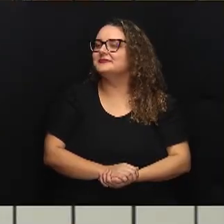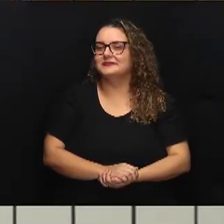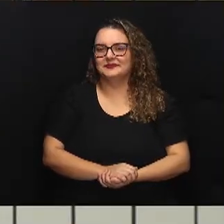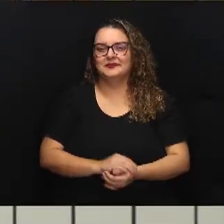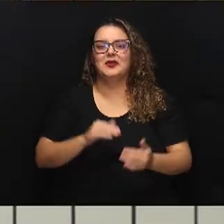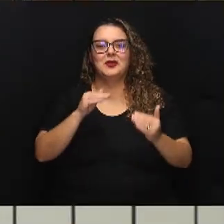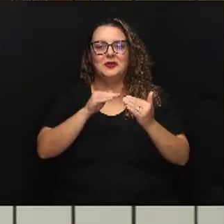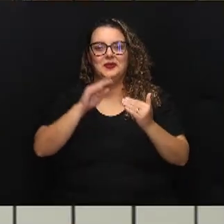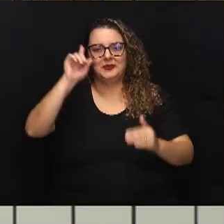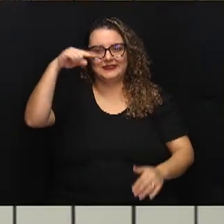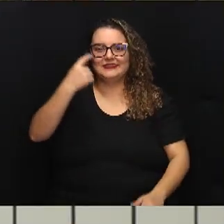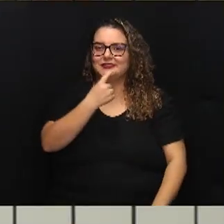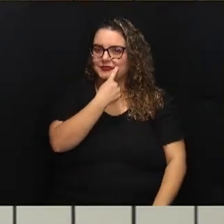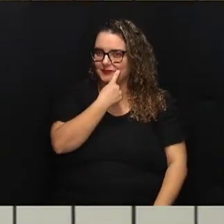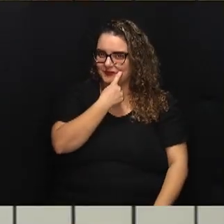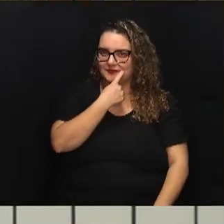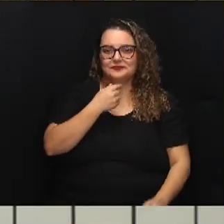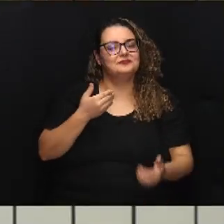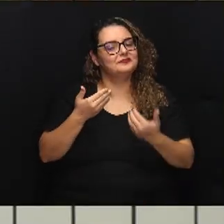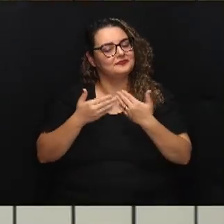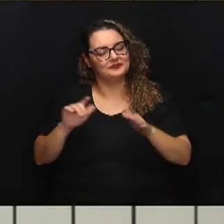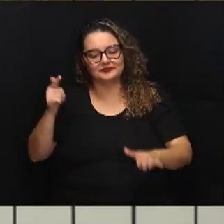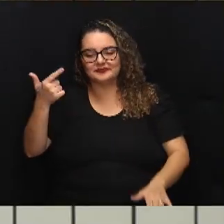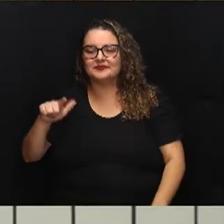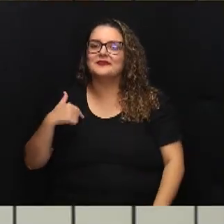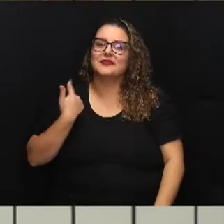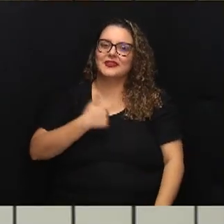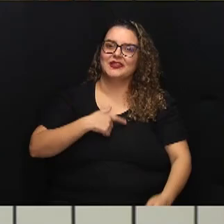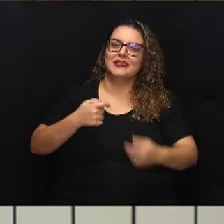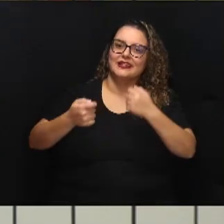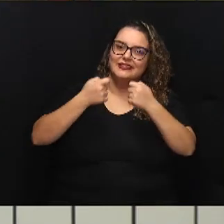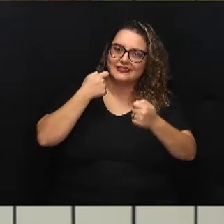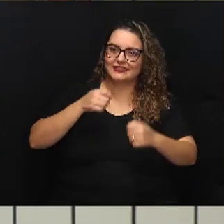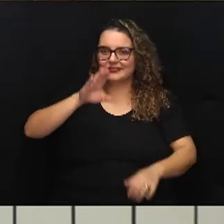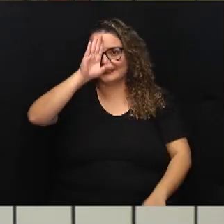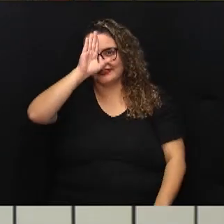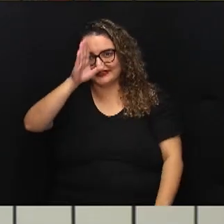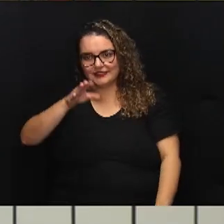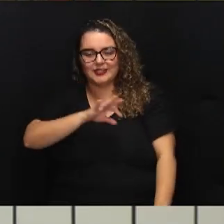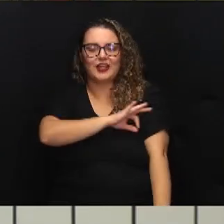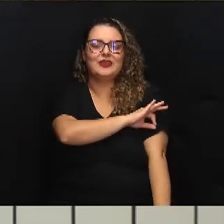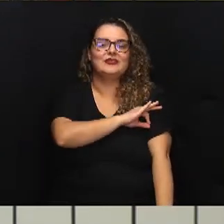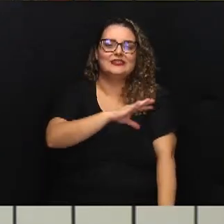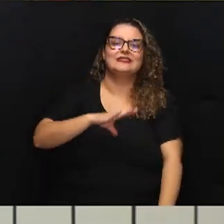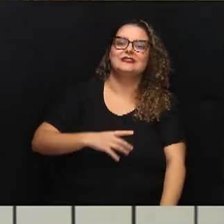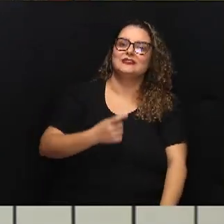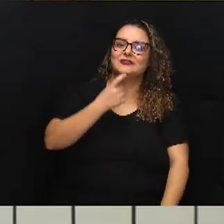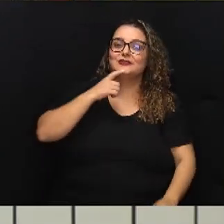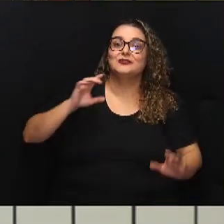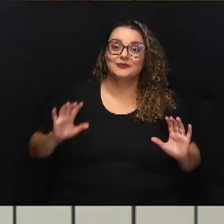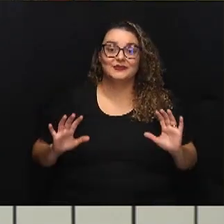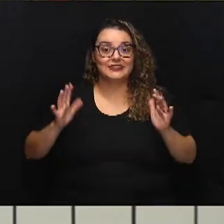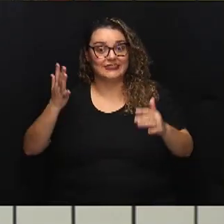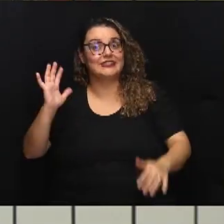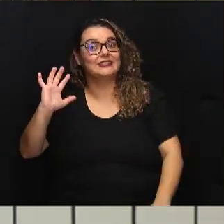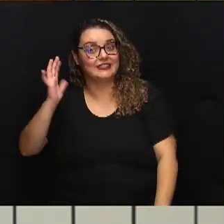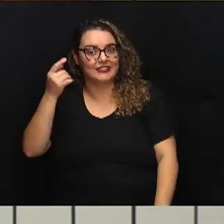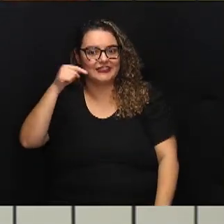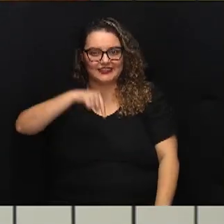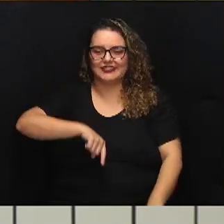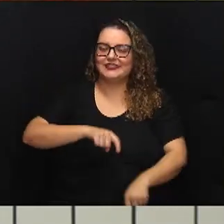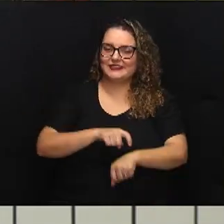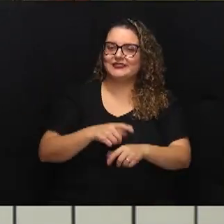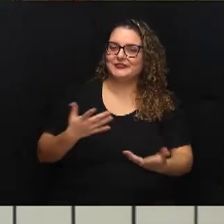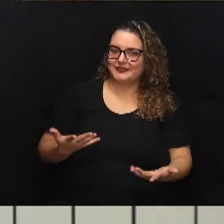Combinado então, Mina Abreu, o canal segue aberto para nossa repórter diretamente da Prefeitura de Campinas, celebração acontecendo neste momento